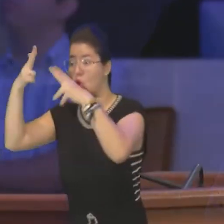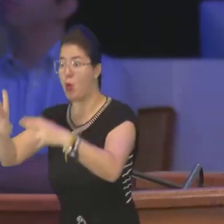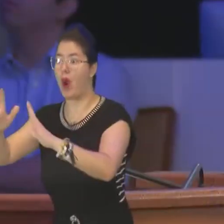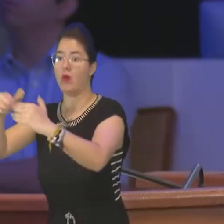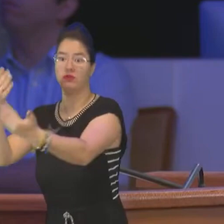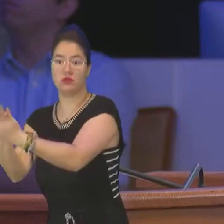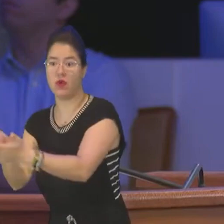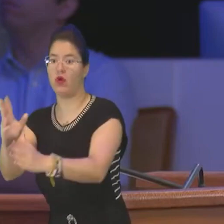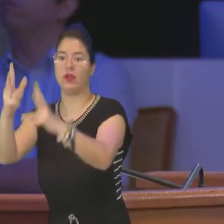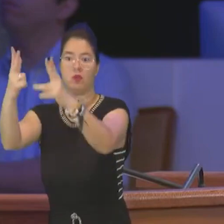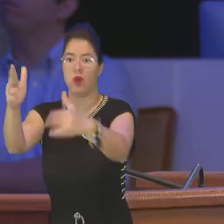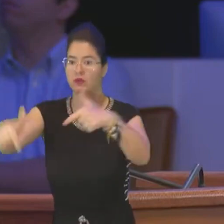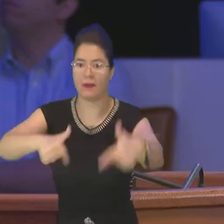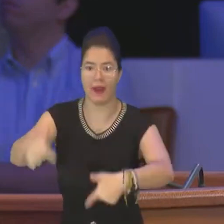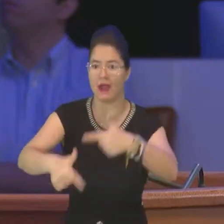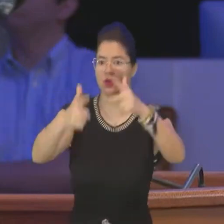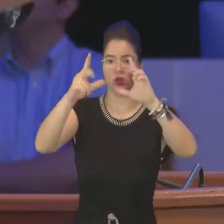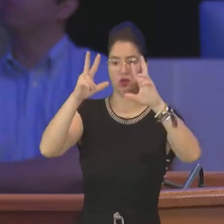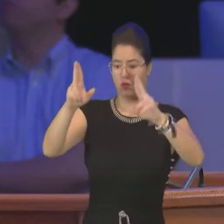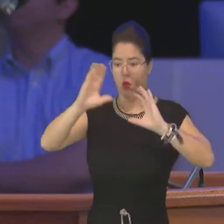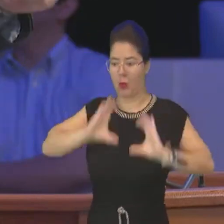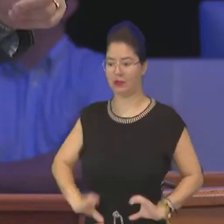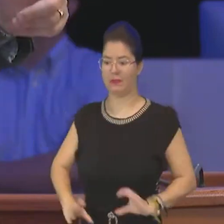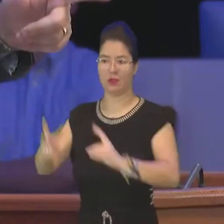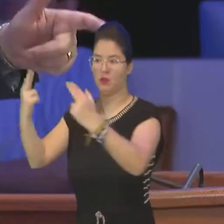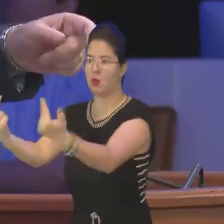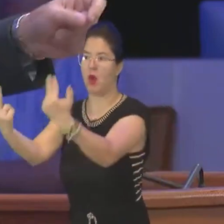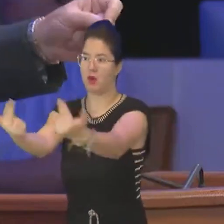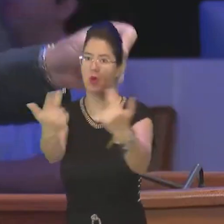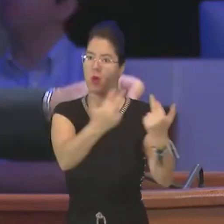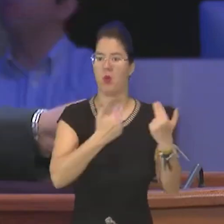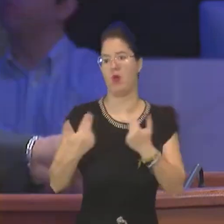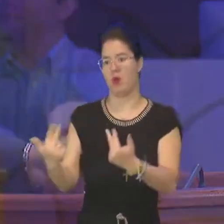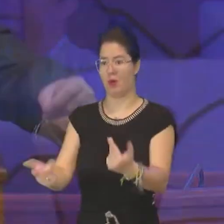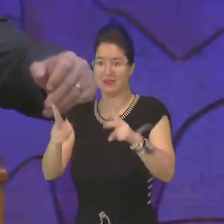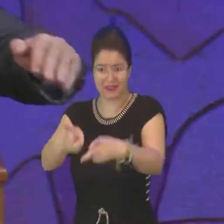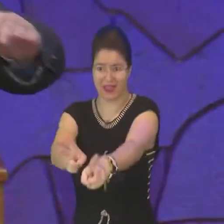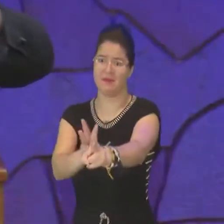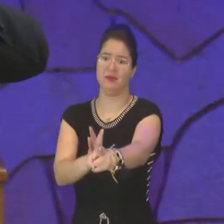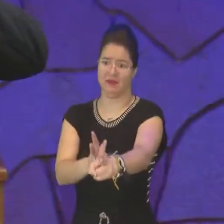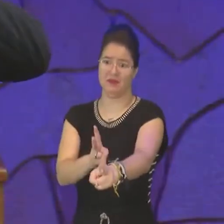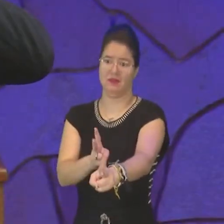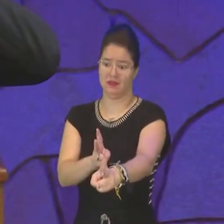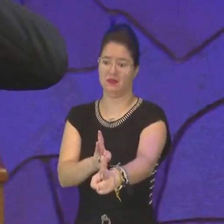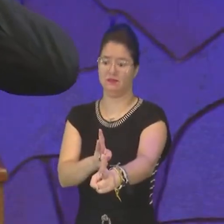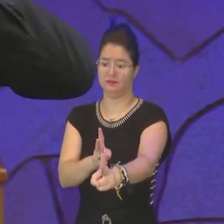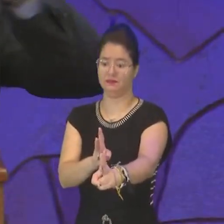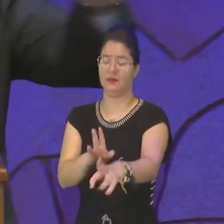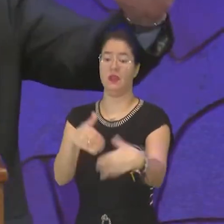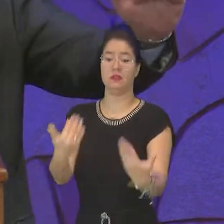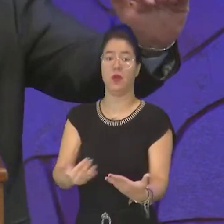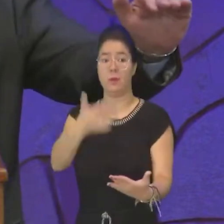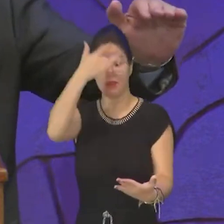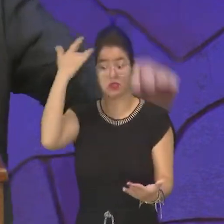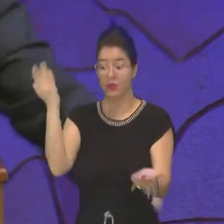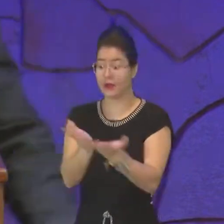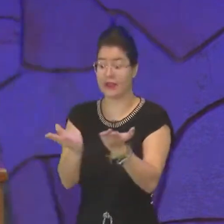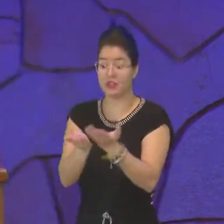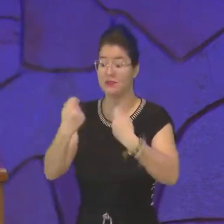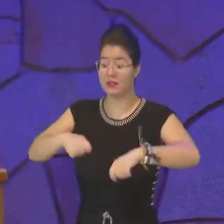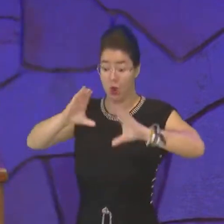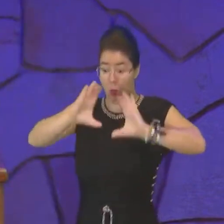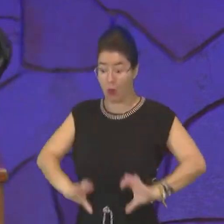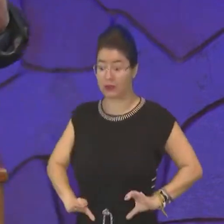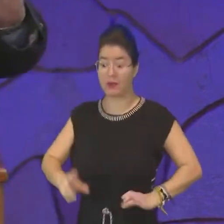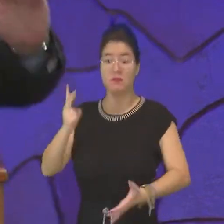na faculdade, no emprego, no trabalho, no lazer, em qualquer lugar, ele assim também tem que ser ter o seu comportamento estável, porque